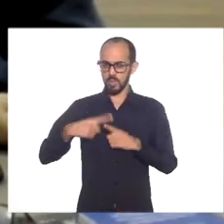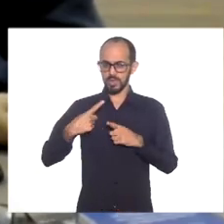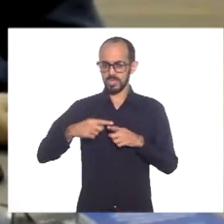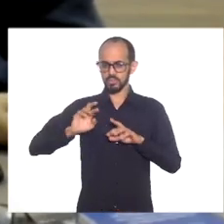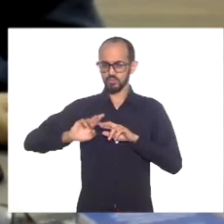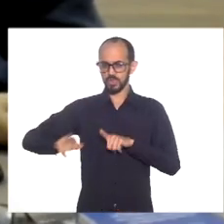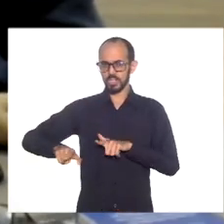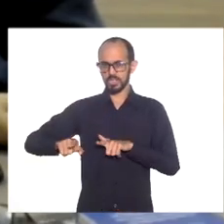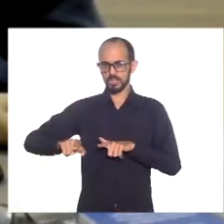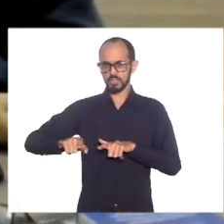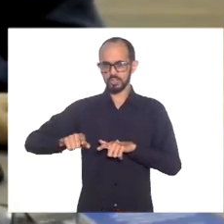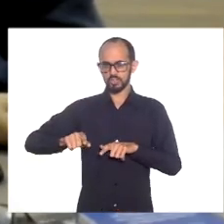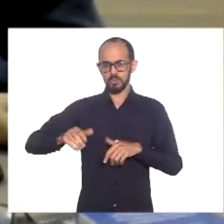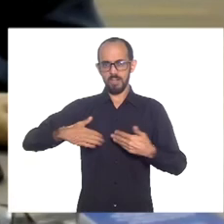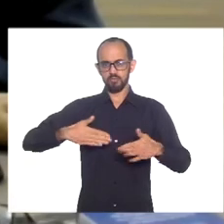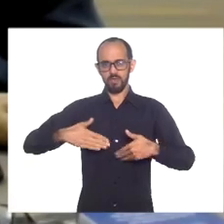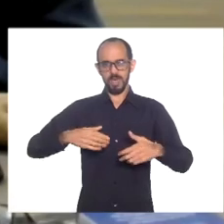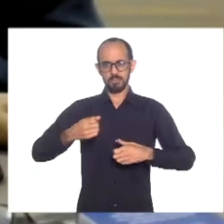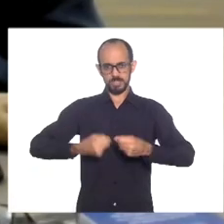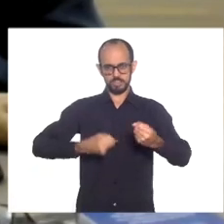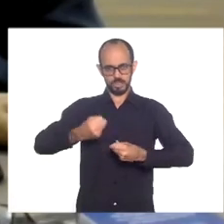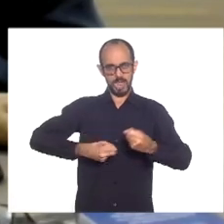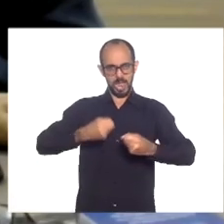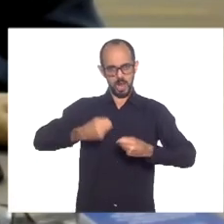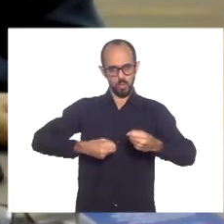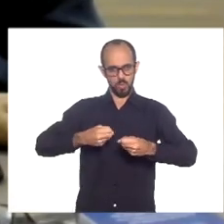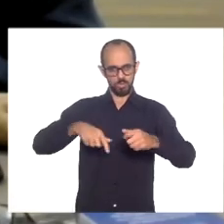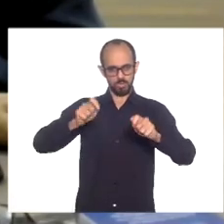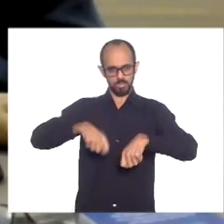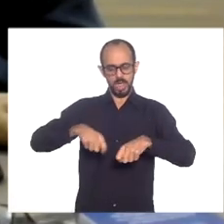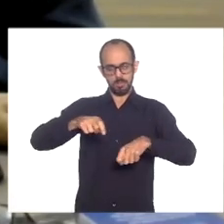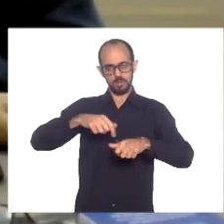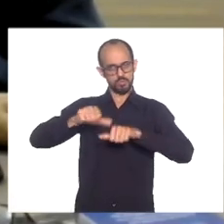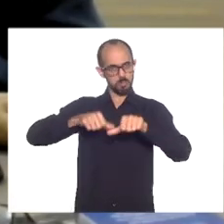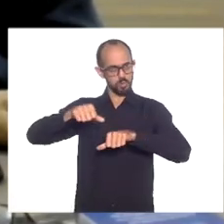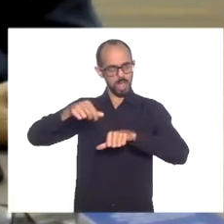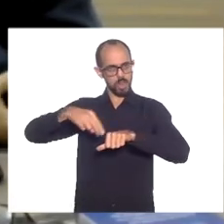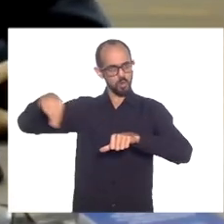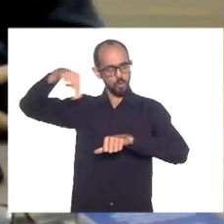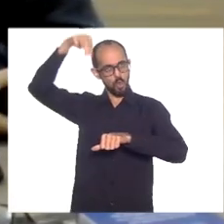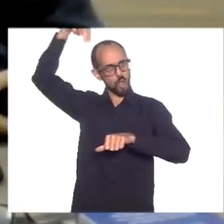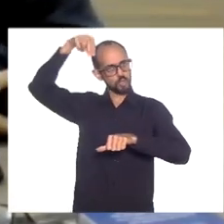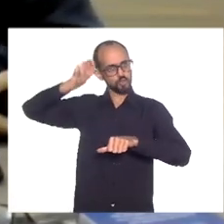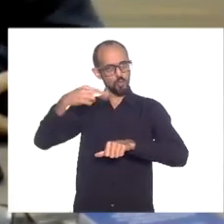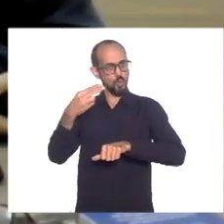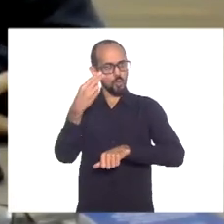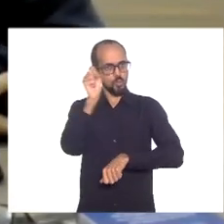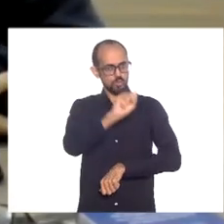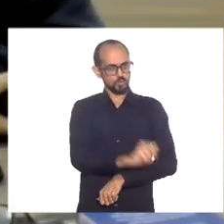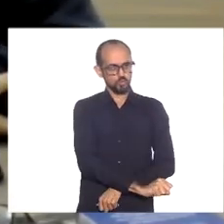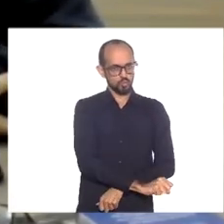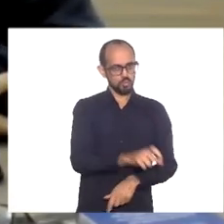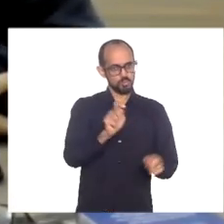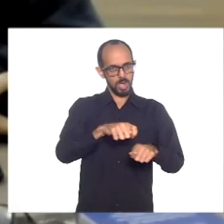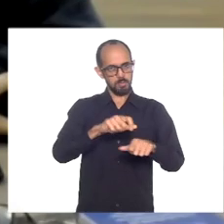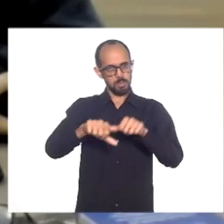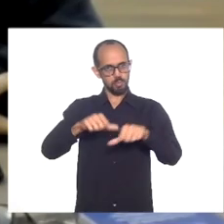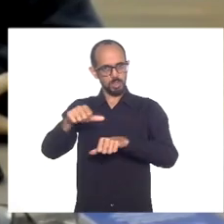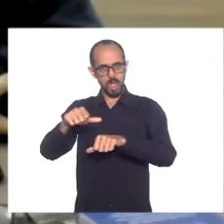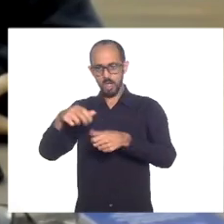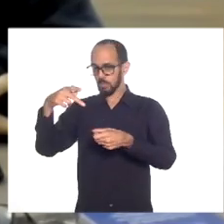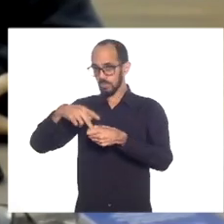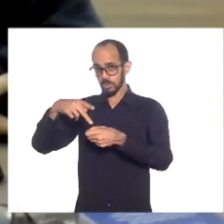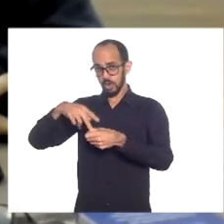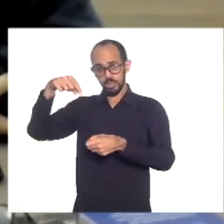de automóvel, uma montadora que você pode levar para o norte e para o sul, você pode deslocar essa indústria, o petróleo, estando no